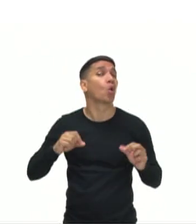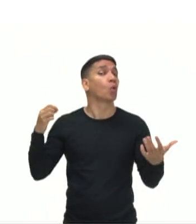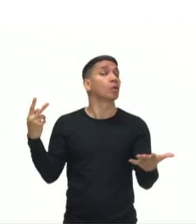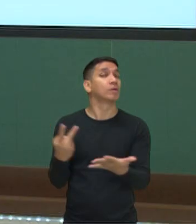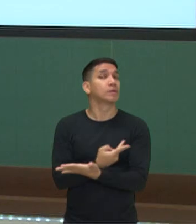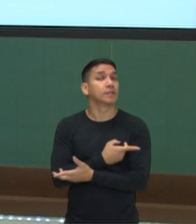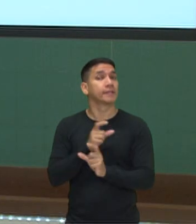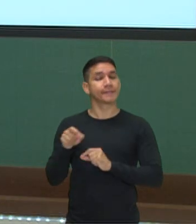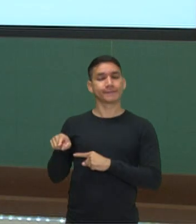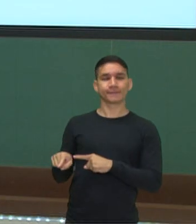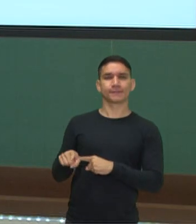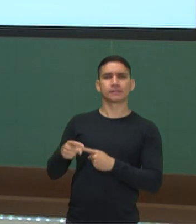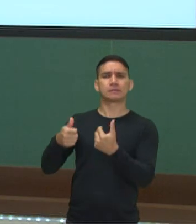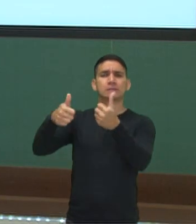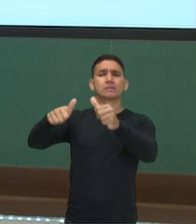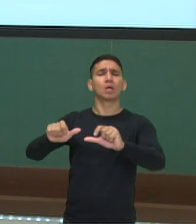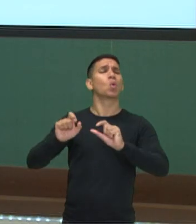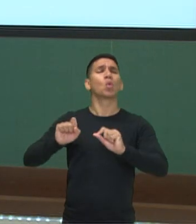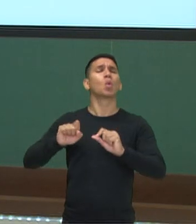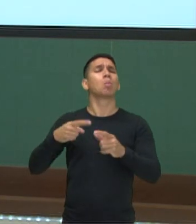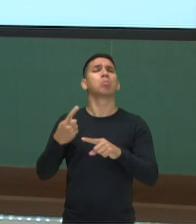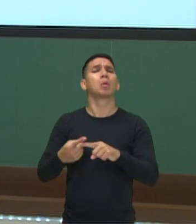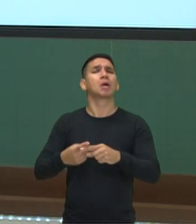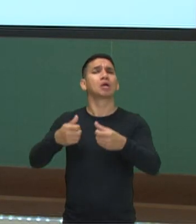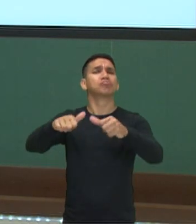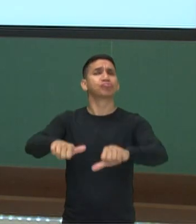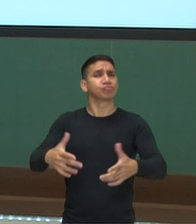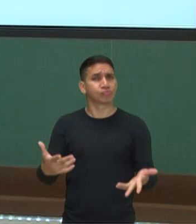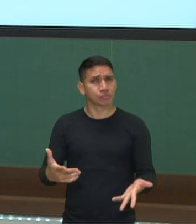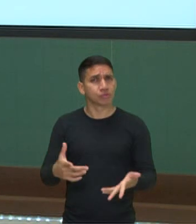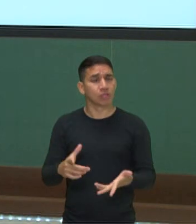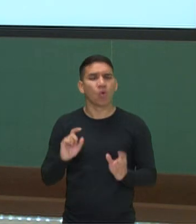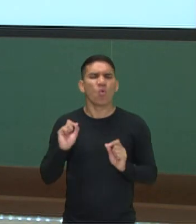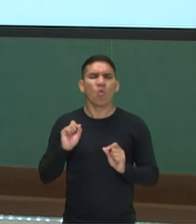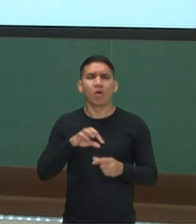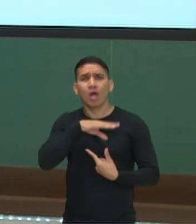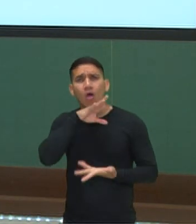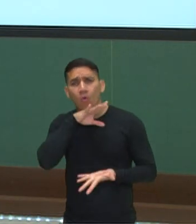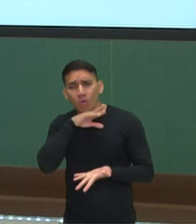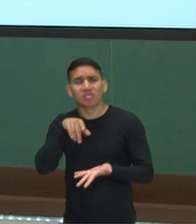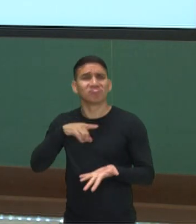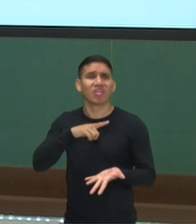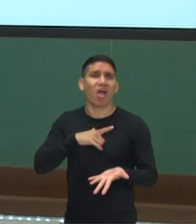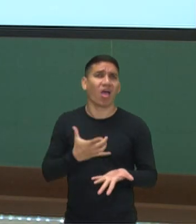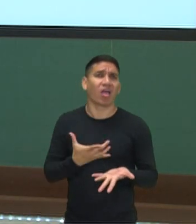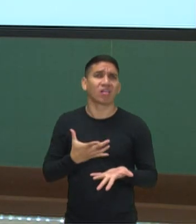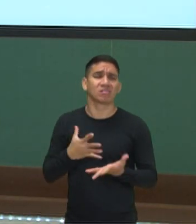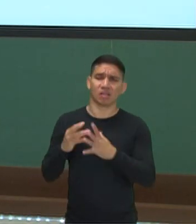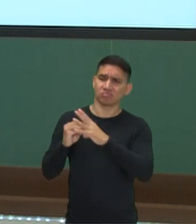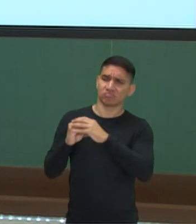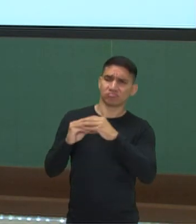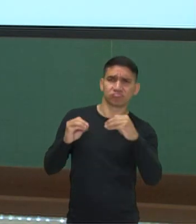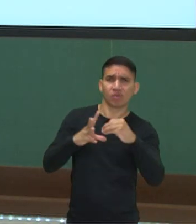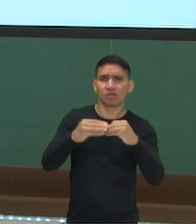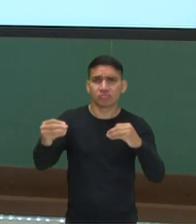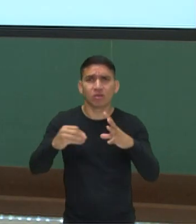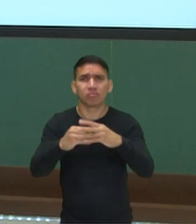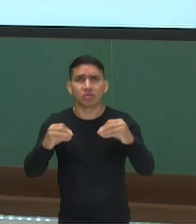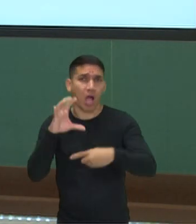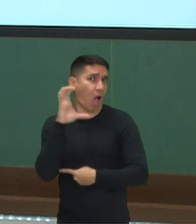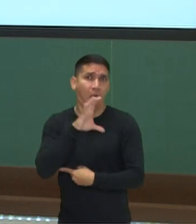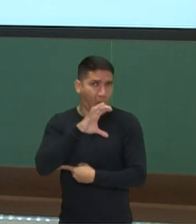Descreva sobre essas desvantagens. Então, o que tem de desvantajoso aqui? É um processo